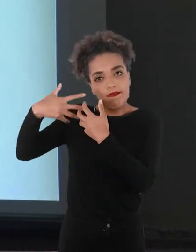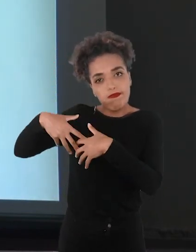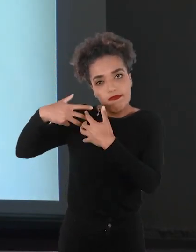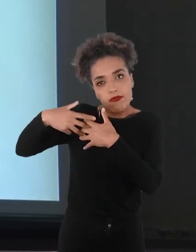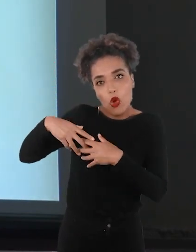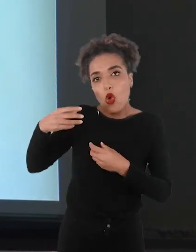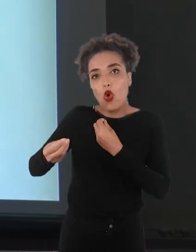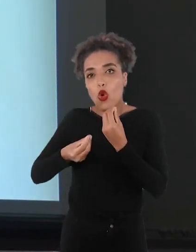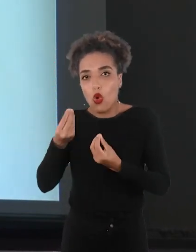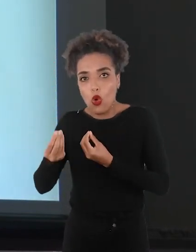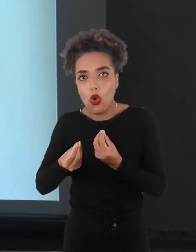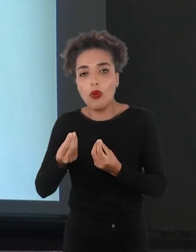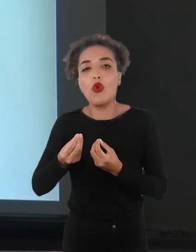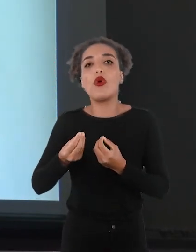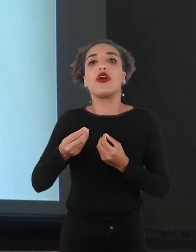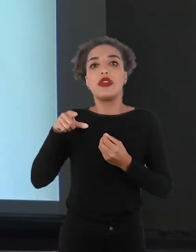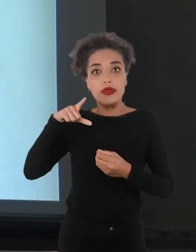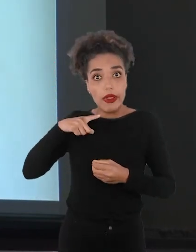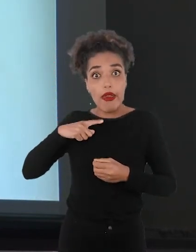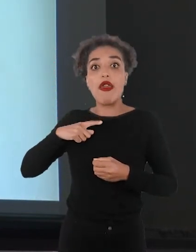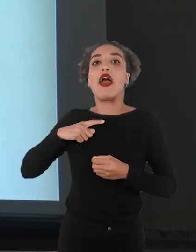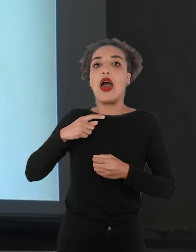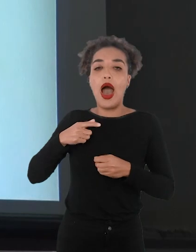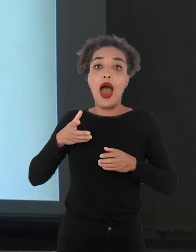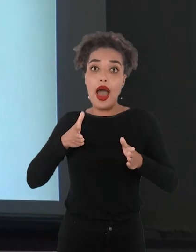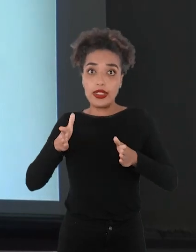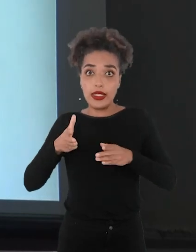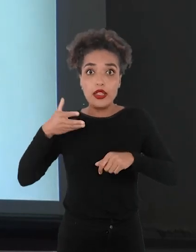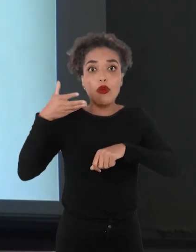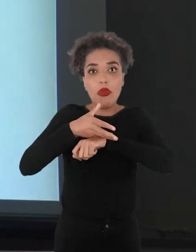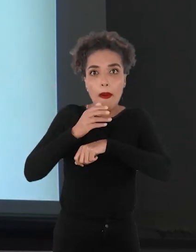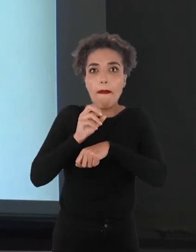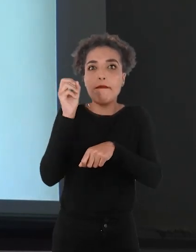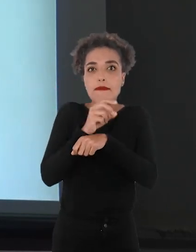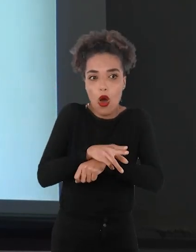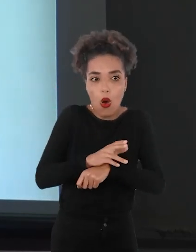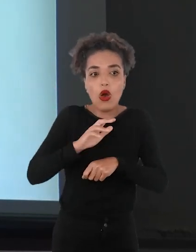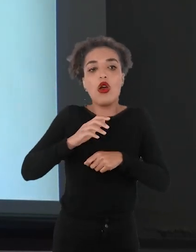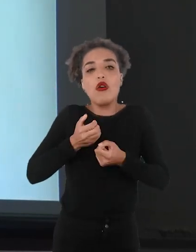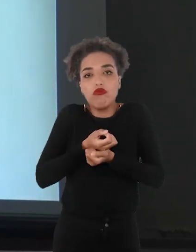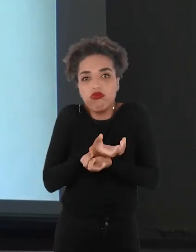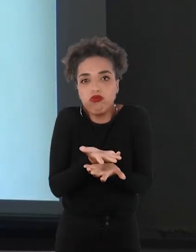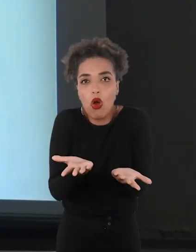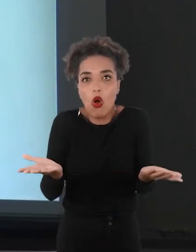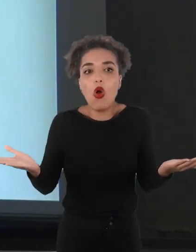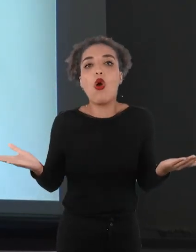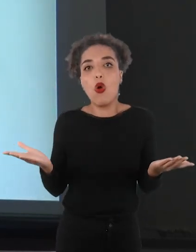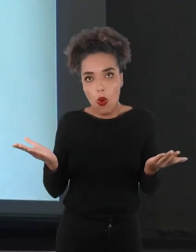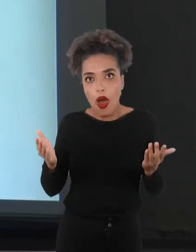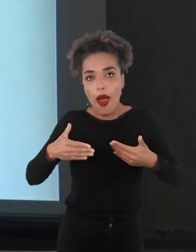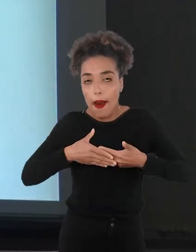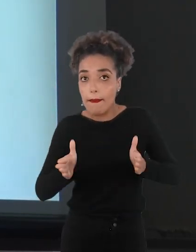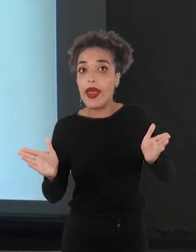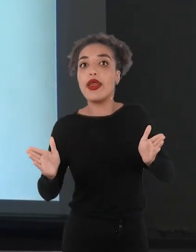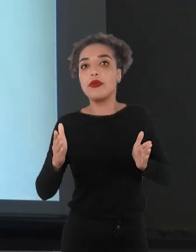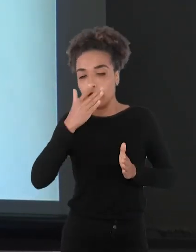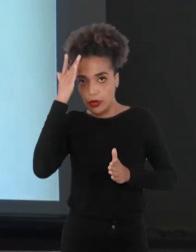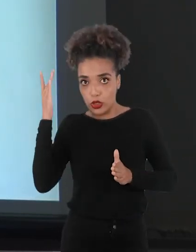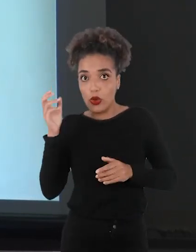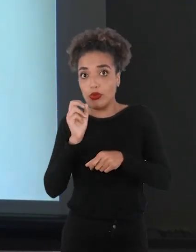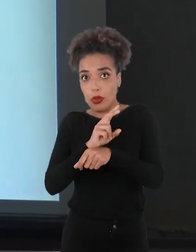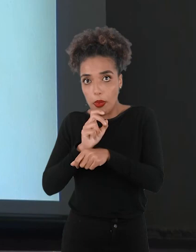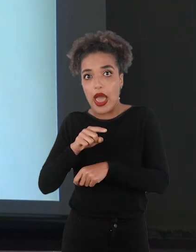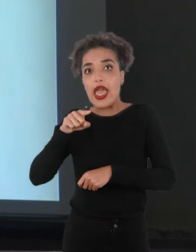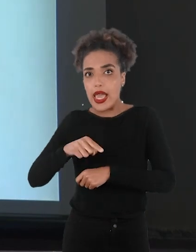essa democratização do acesso ao ensino superior é uma tarefa urgente, é